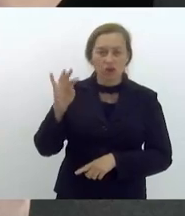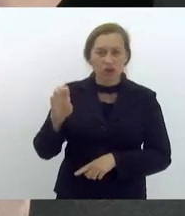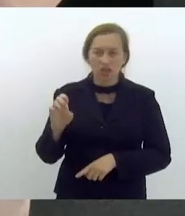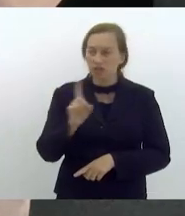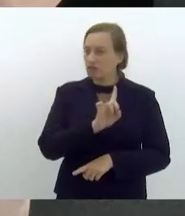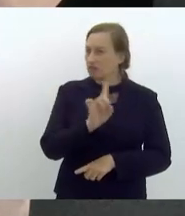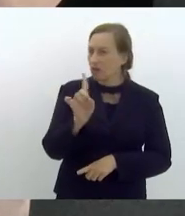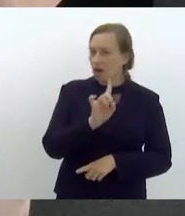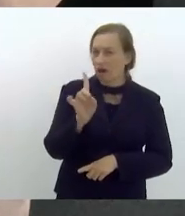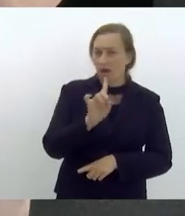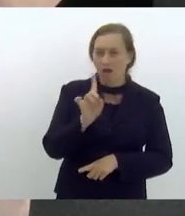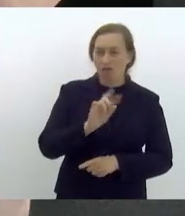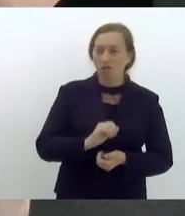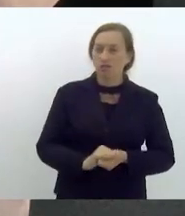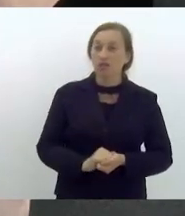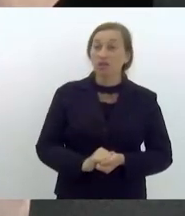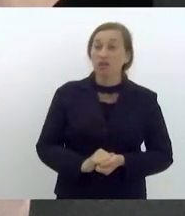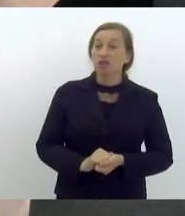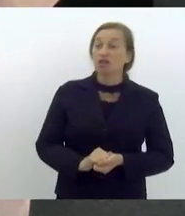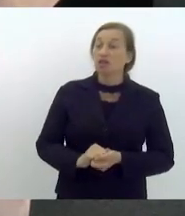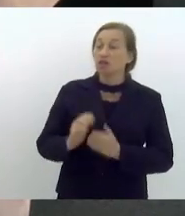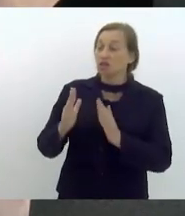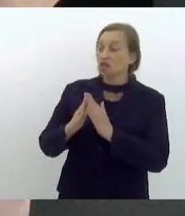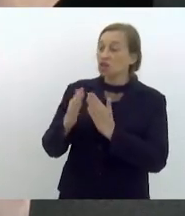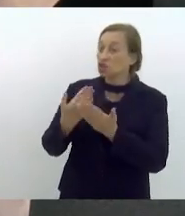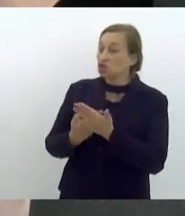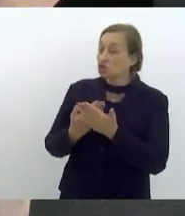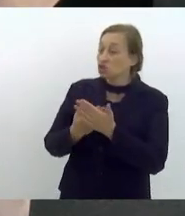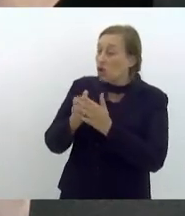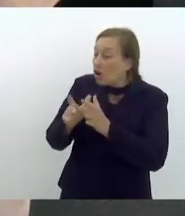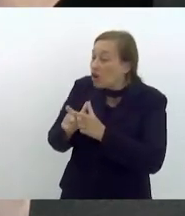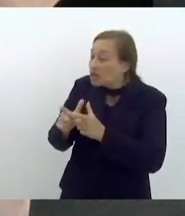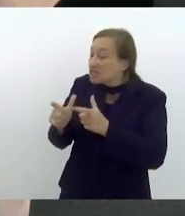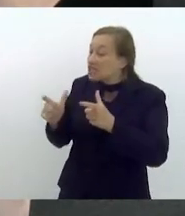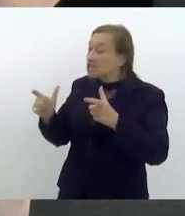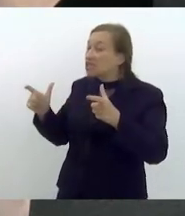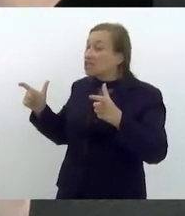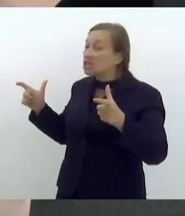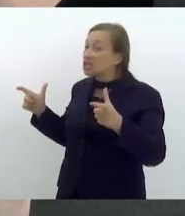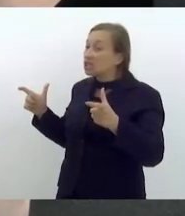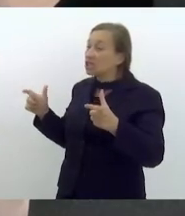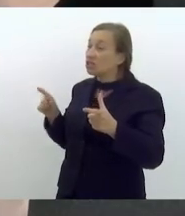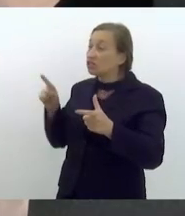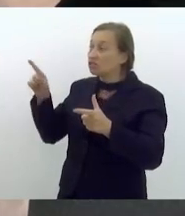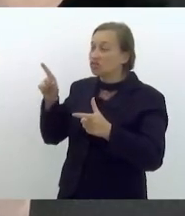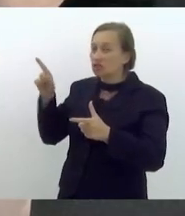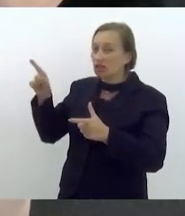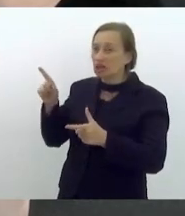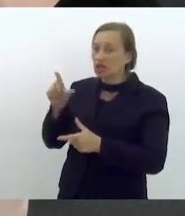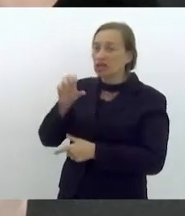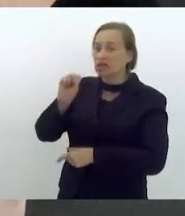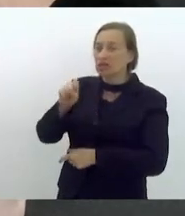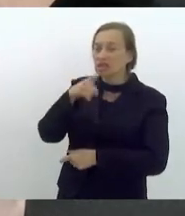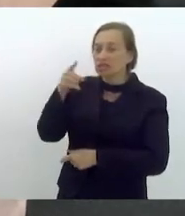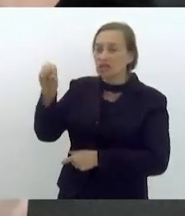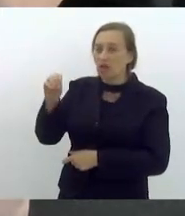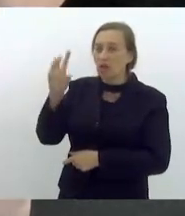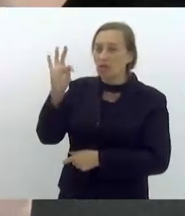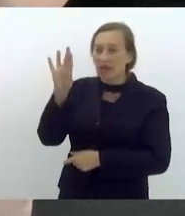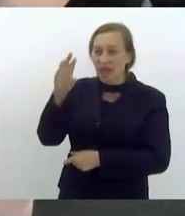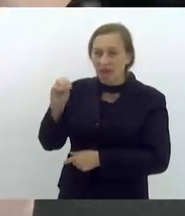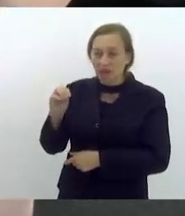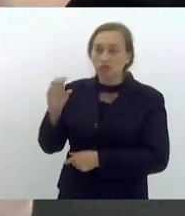Renata só as grandes cantinhos de escola das grandes escolas de São Bento Santo Antônio você traz